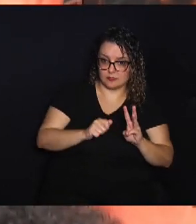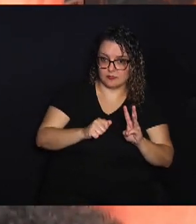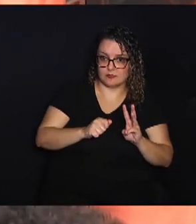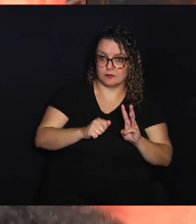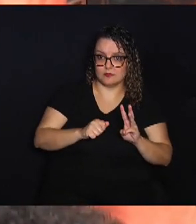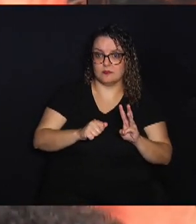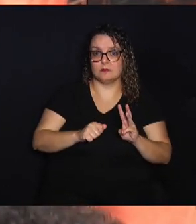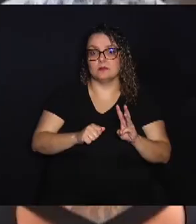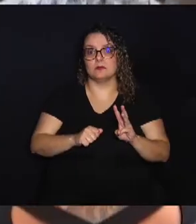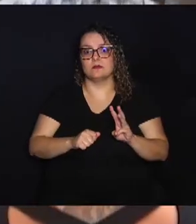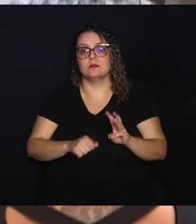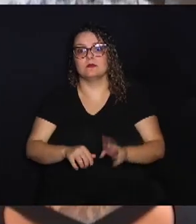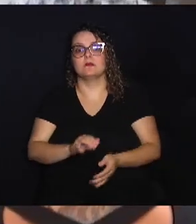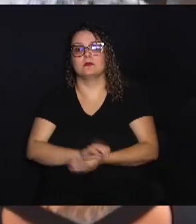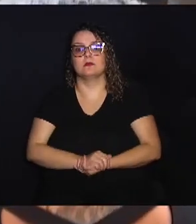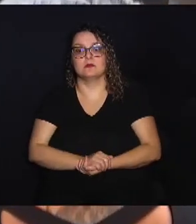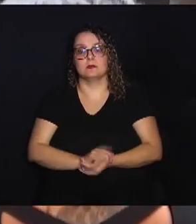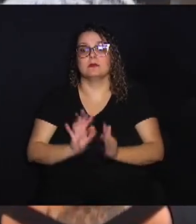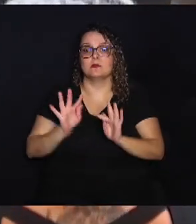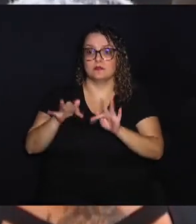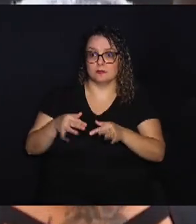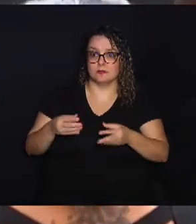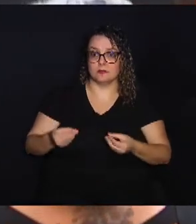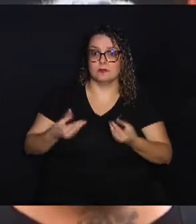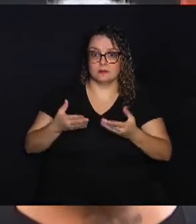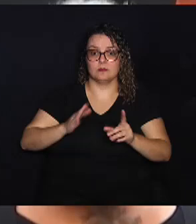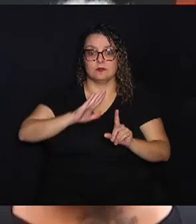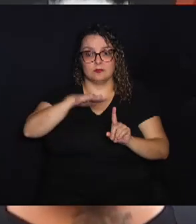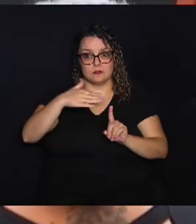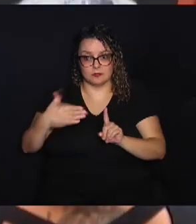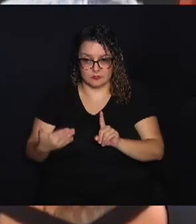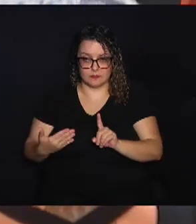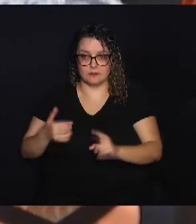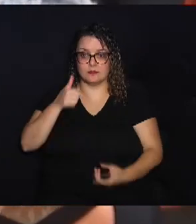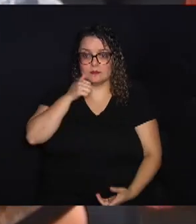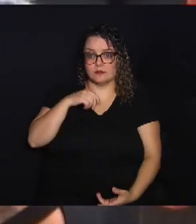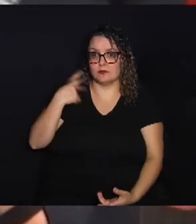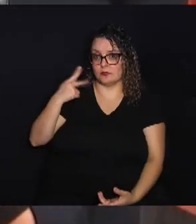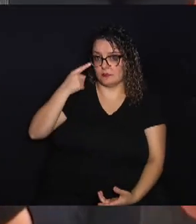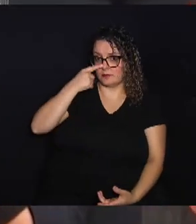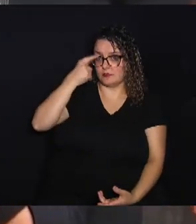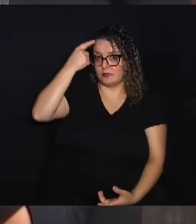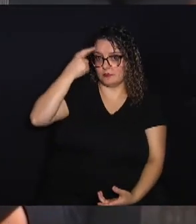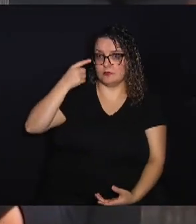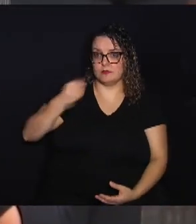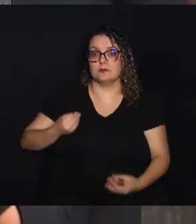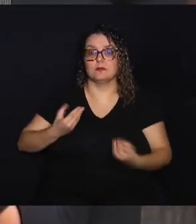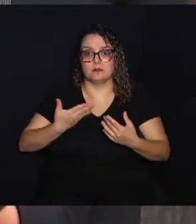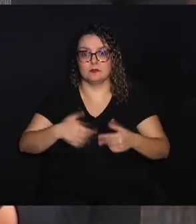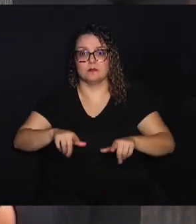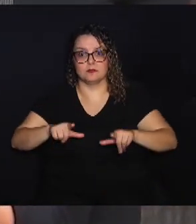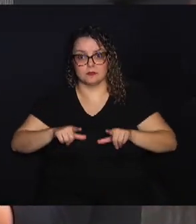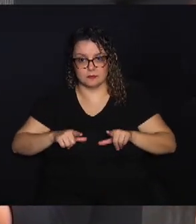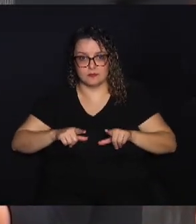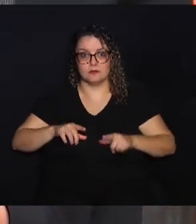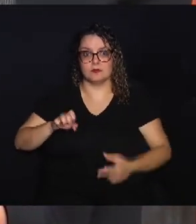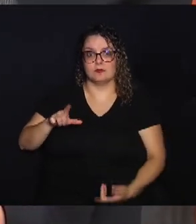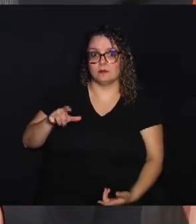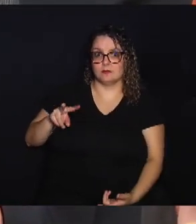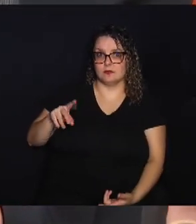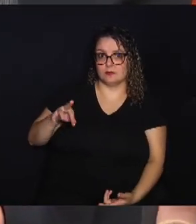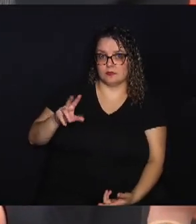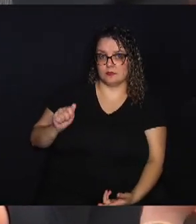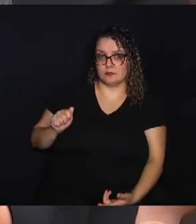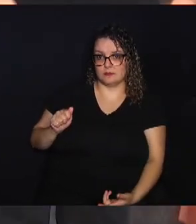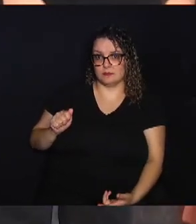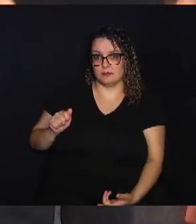da Silva. Para finalizar a entrega das honrarias, a vereadora Paola Miguel entregou o diploma para Elvira Regina